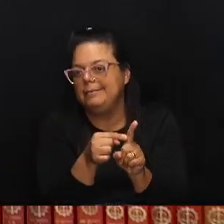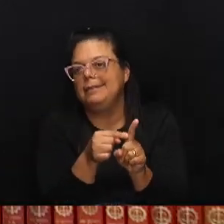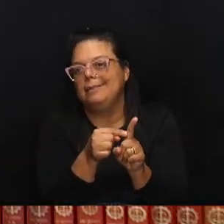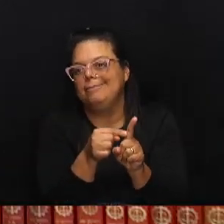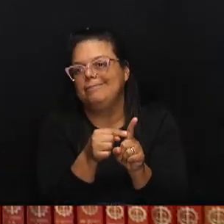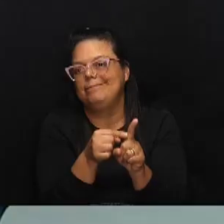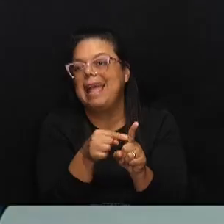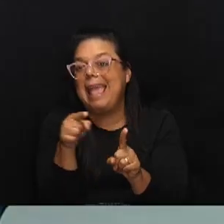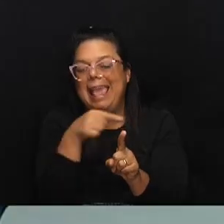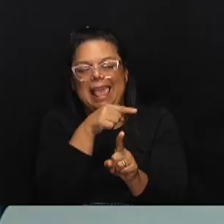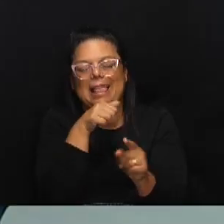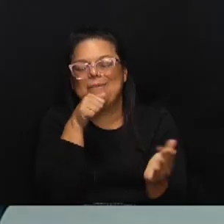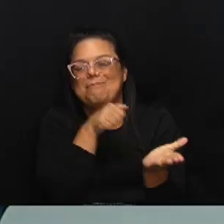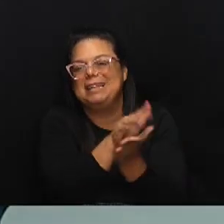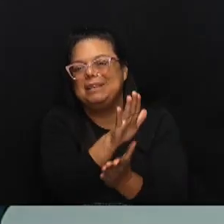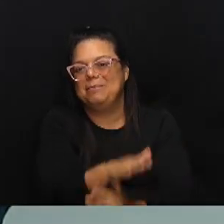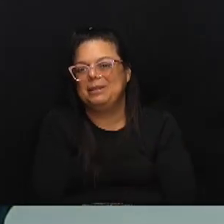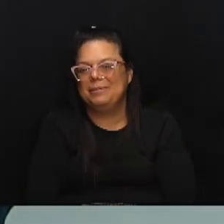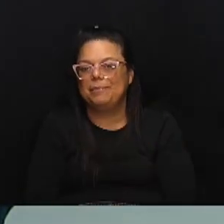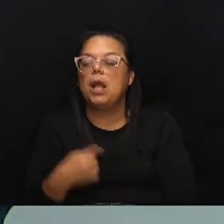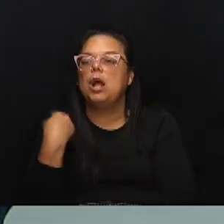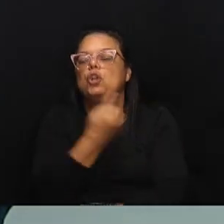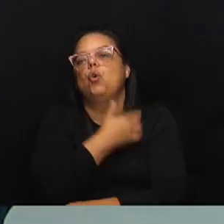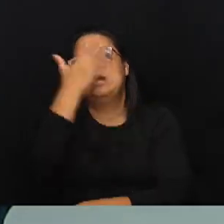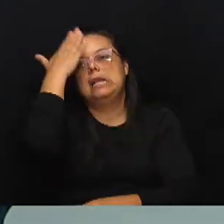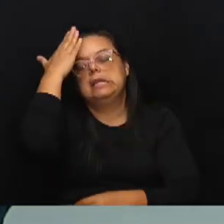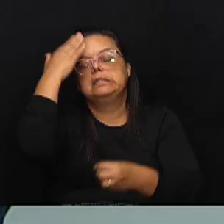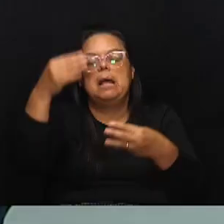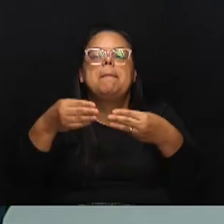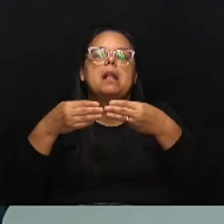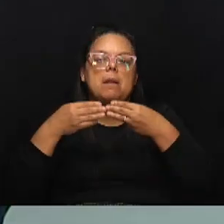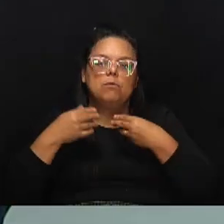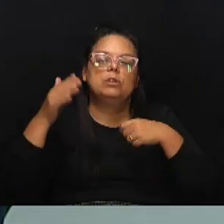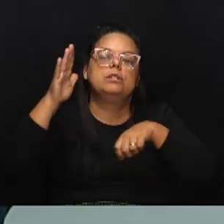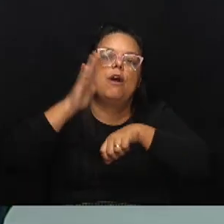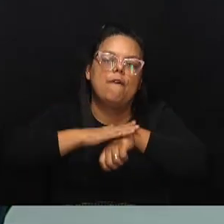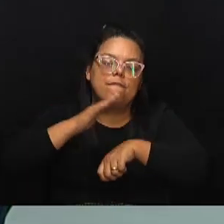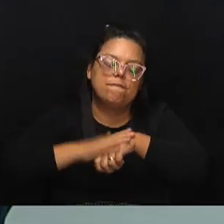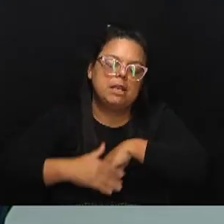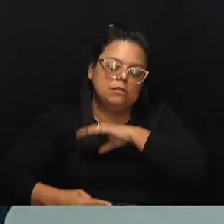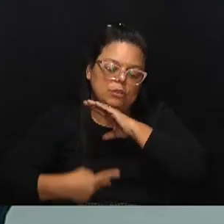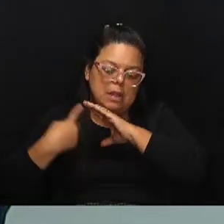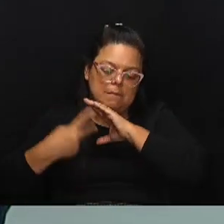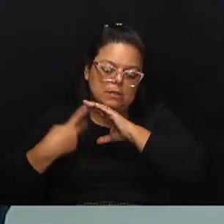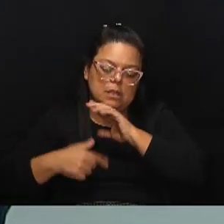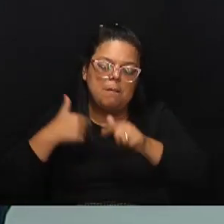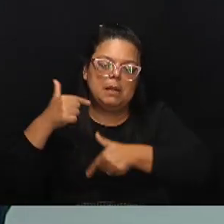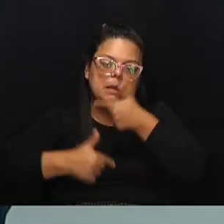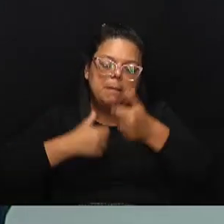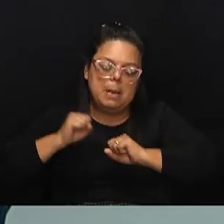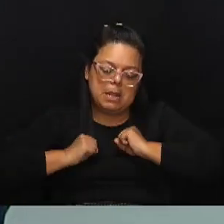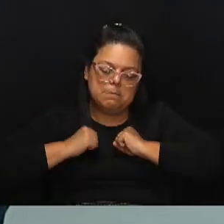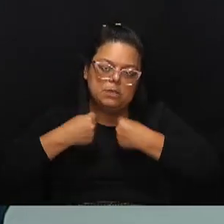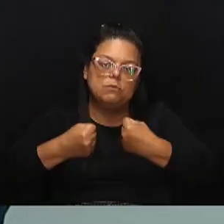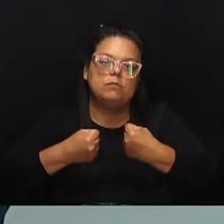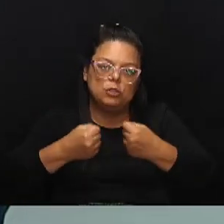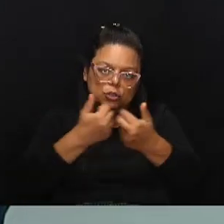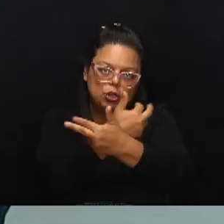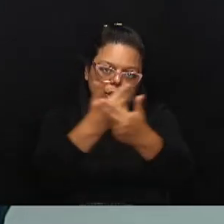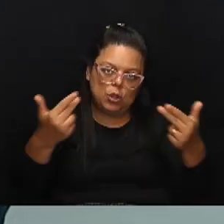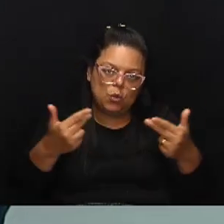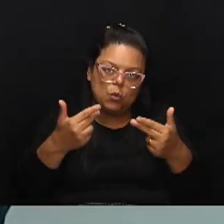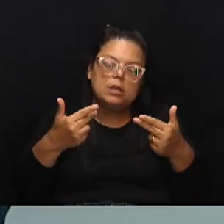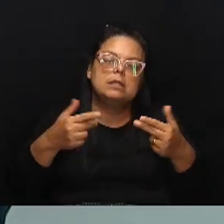seria demitida. A gente sabe que a moção é uma ferramenta da Câmara para poder trabalhar com questões fora da